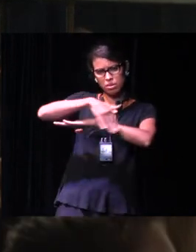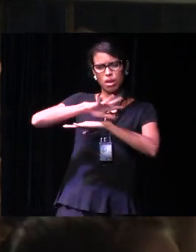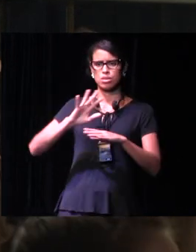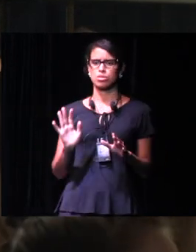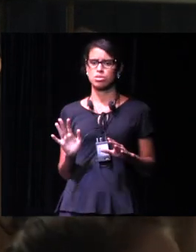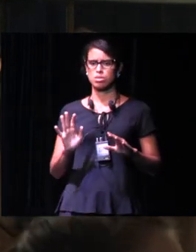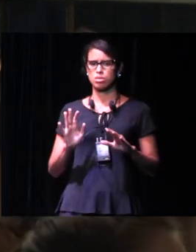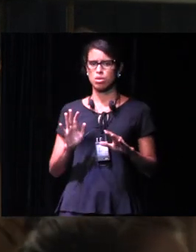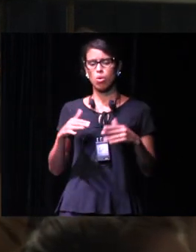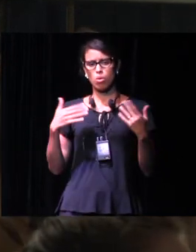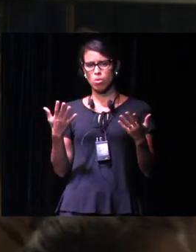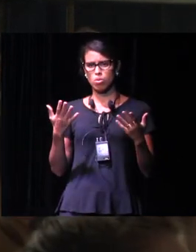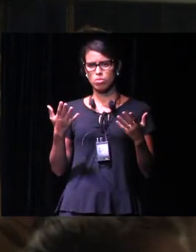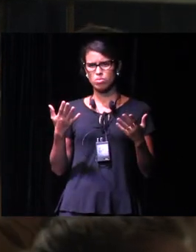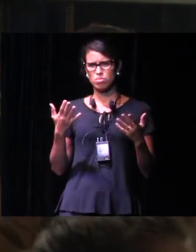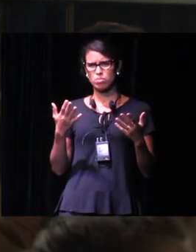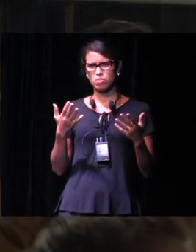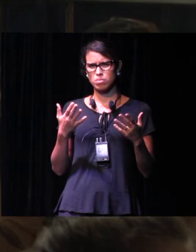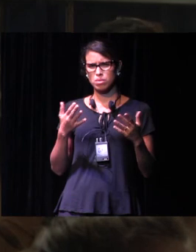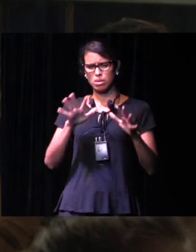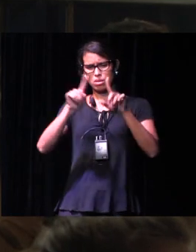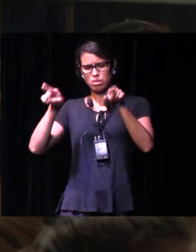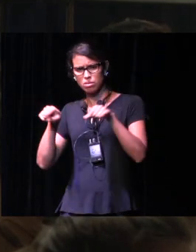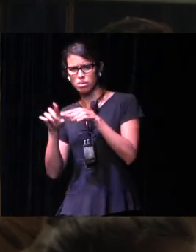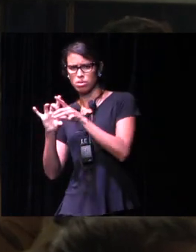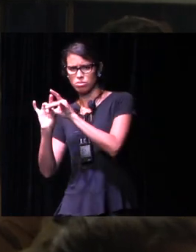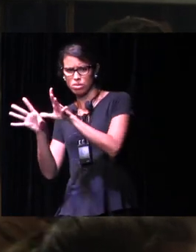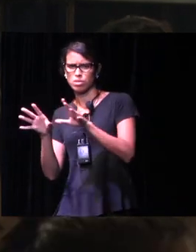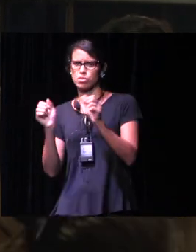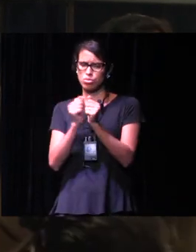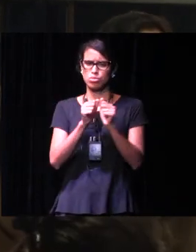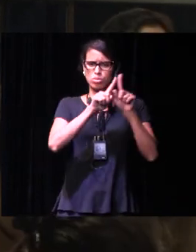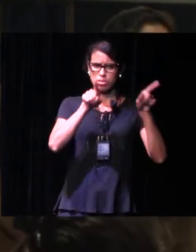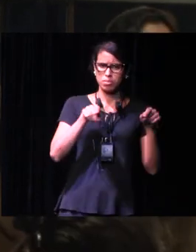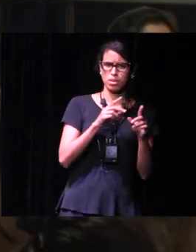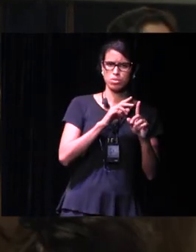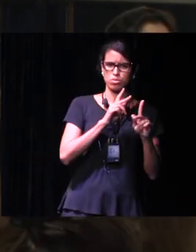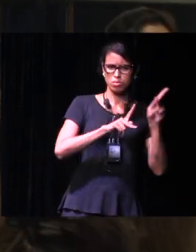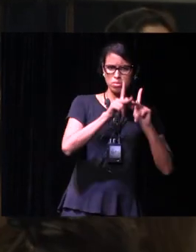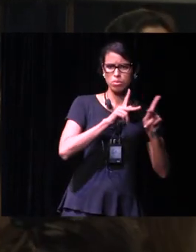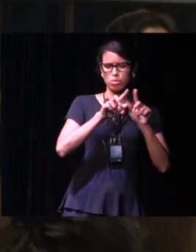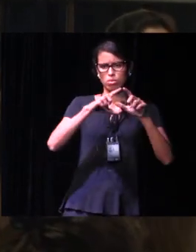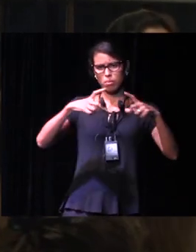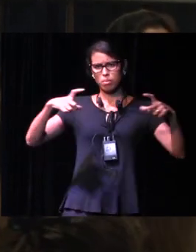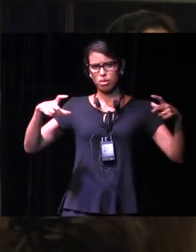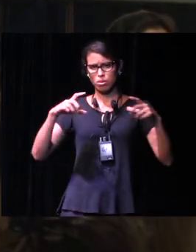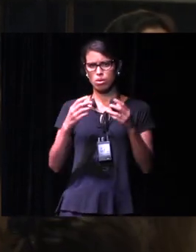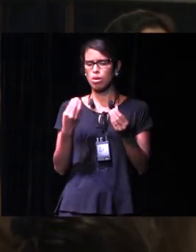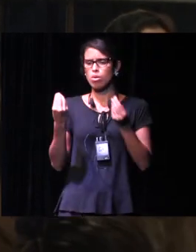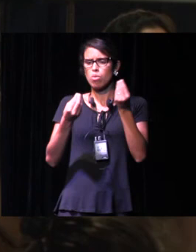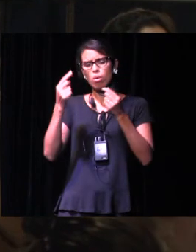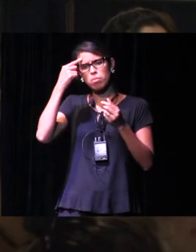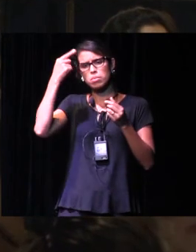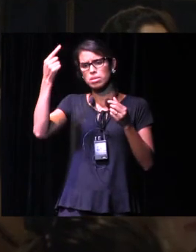passagem e não mantida pela permanência e conexão entre os espaços livres dos equipamentos públicos e intervenções maiores.